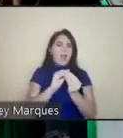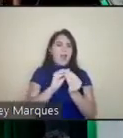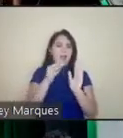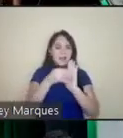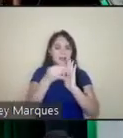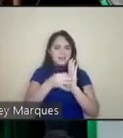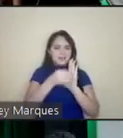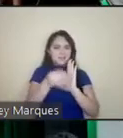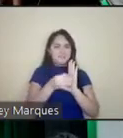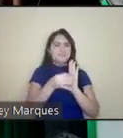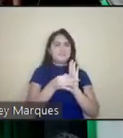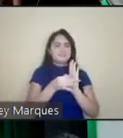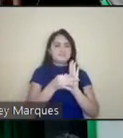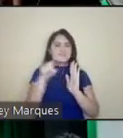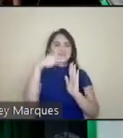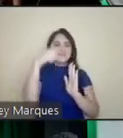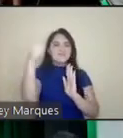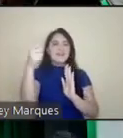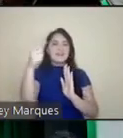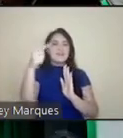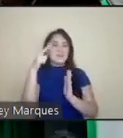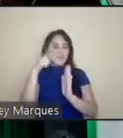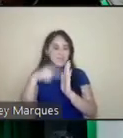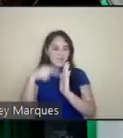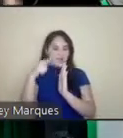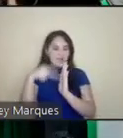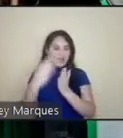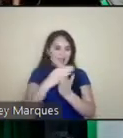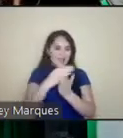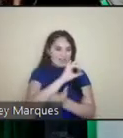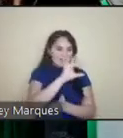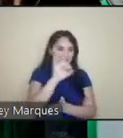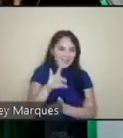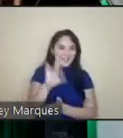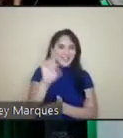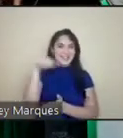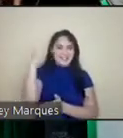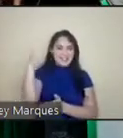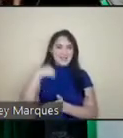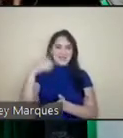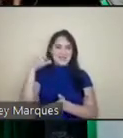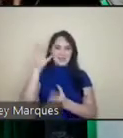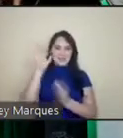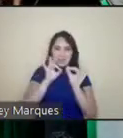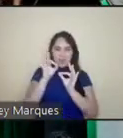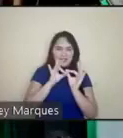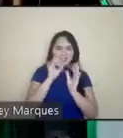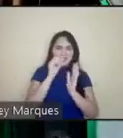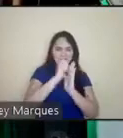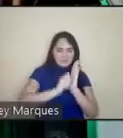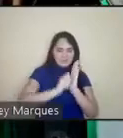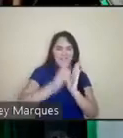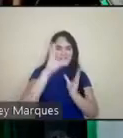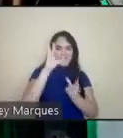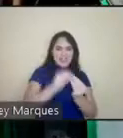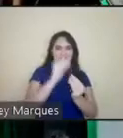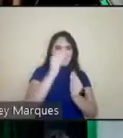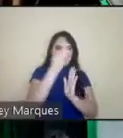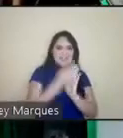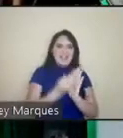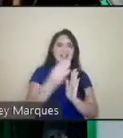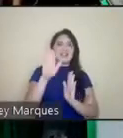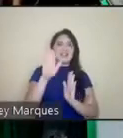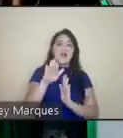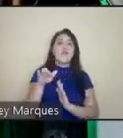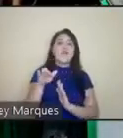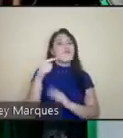Vou ler o livro de vocês depois, vou resenhar. Então, assim, segue o canal, passa por lá. Fresta.